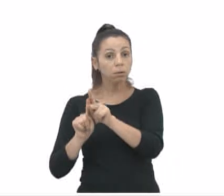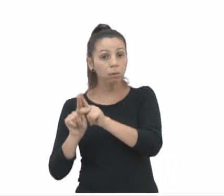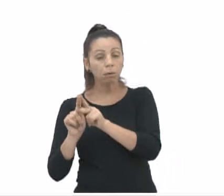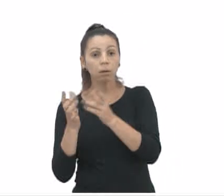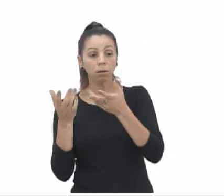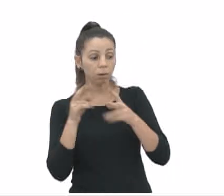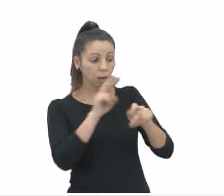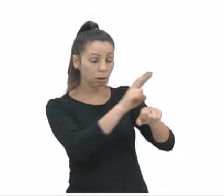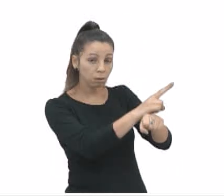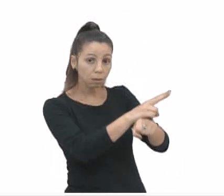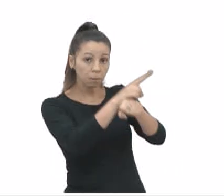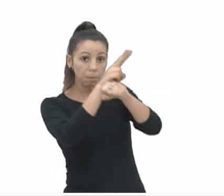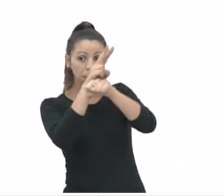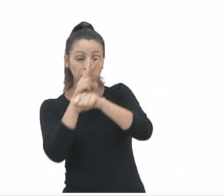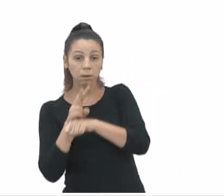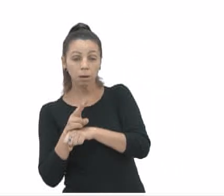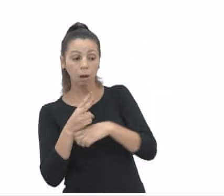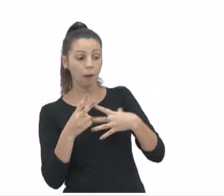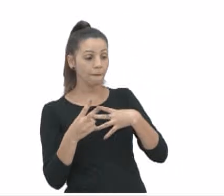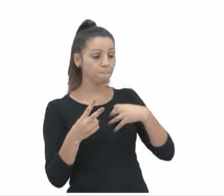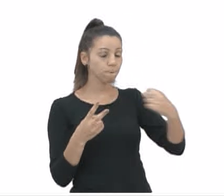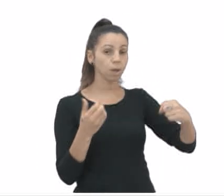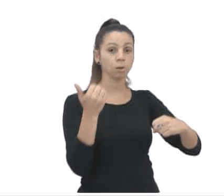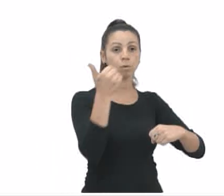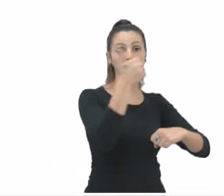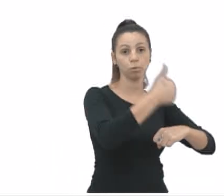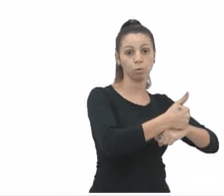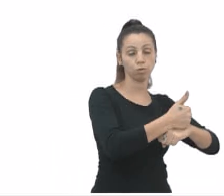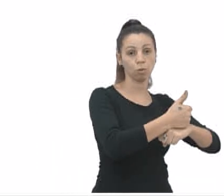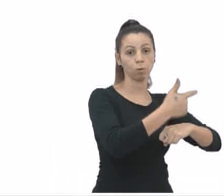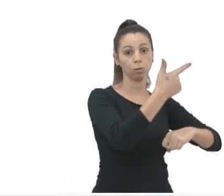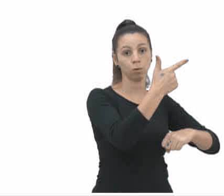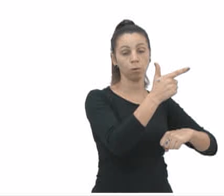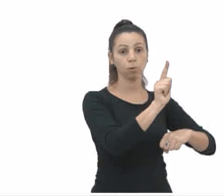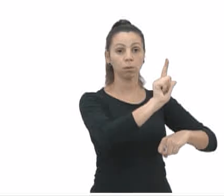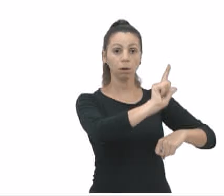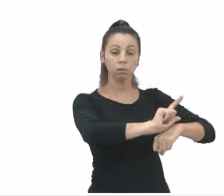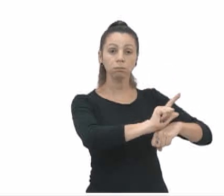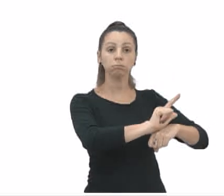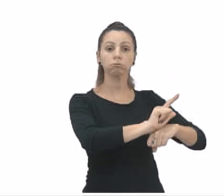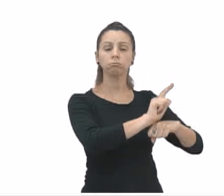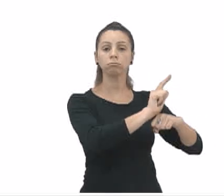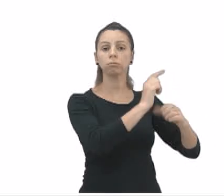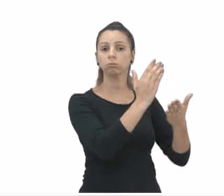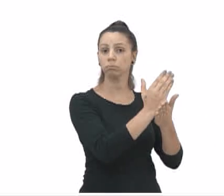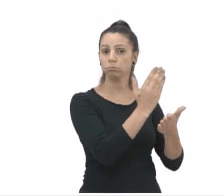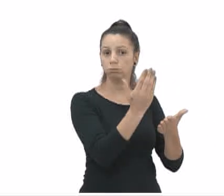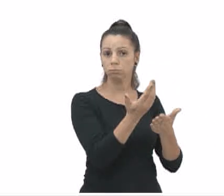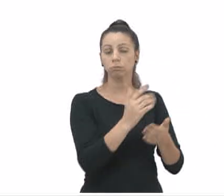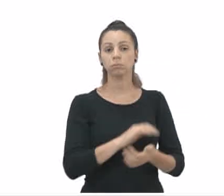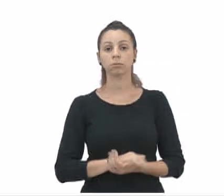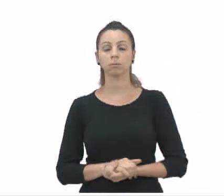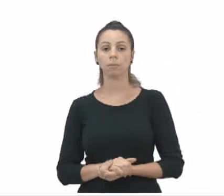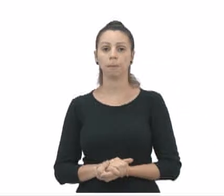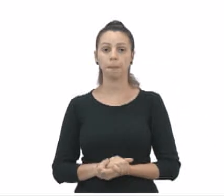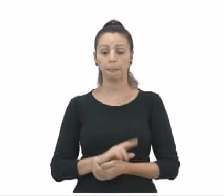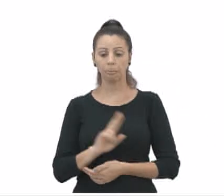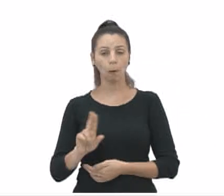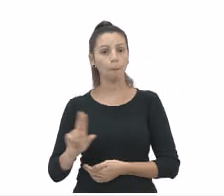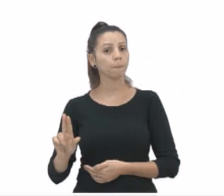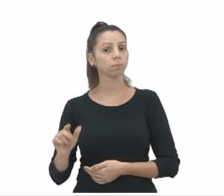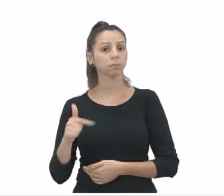o livro, filha da do dono da livraria. A gente não fala de nomes porque não tem nome. Não foram